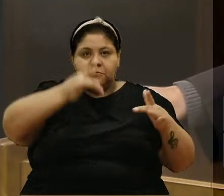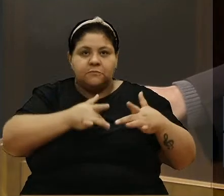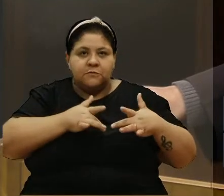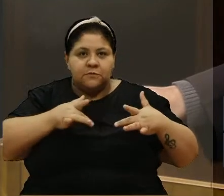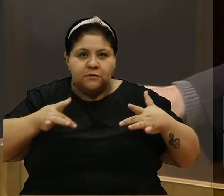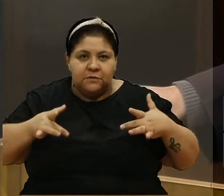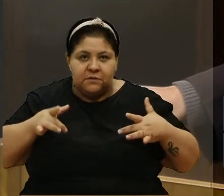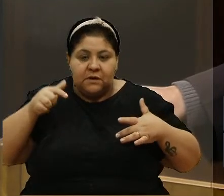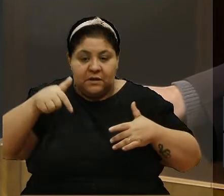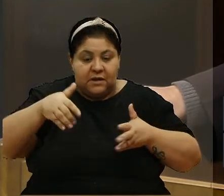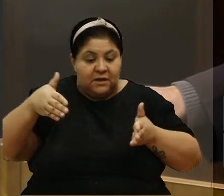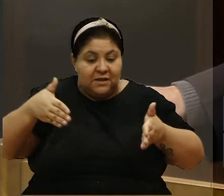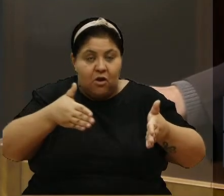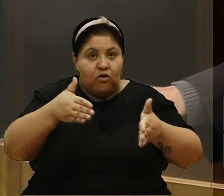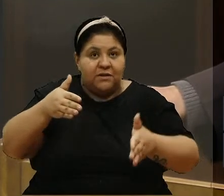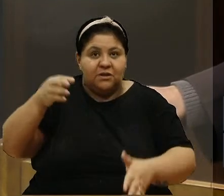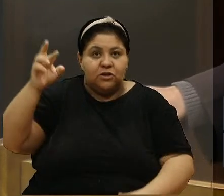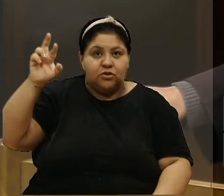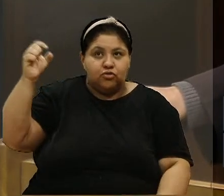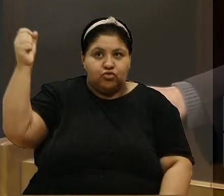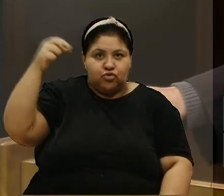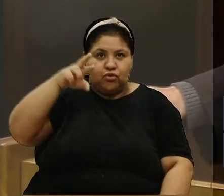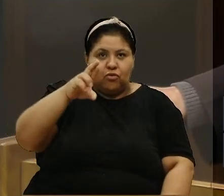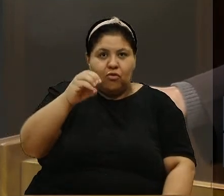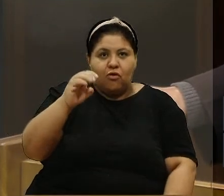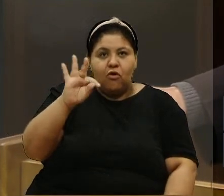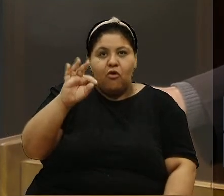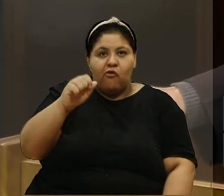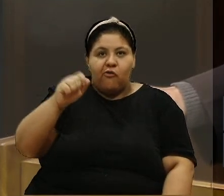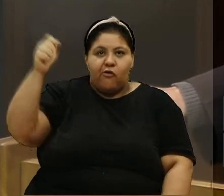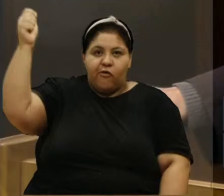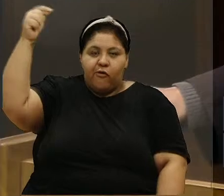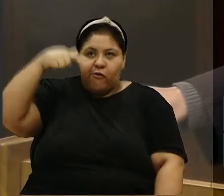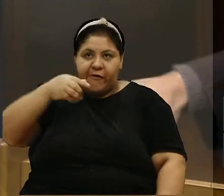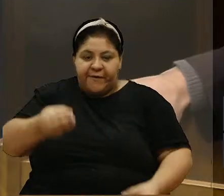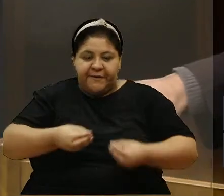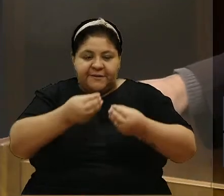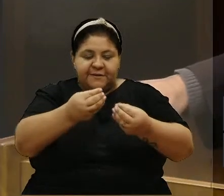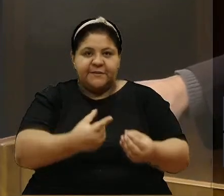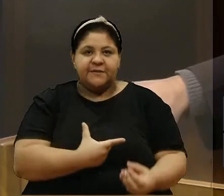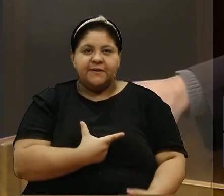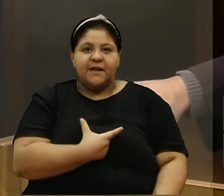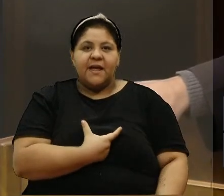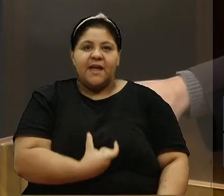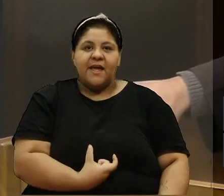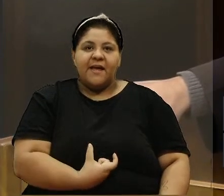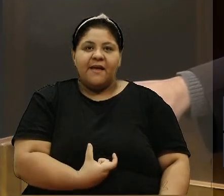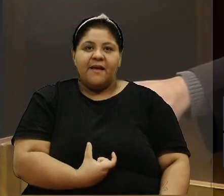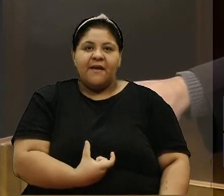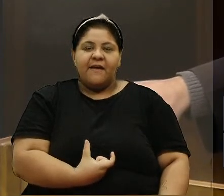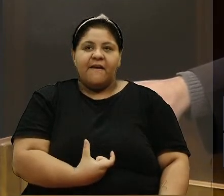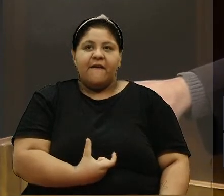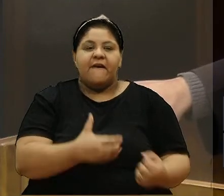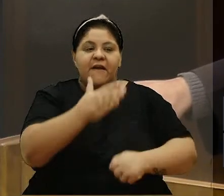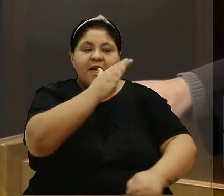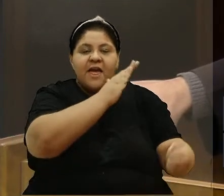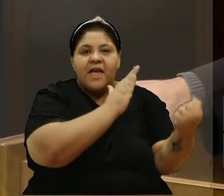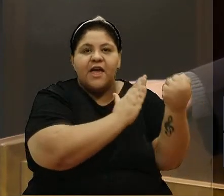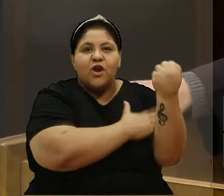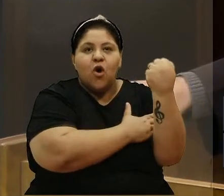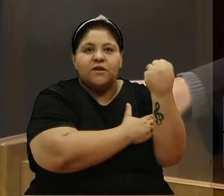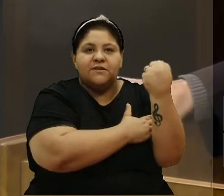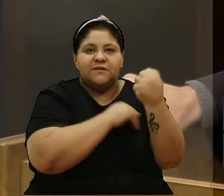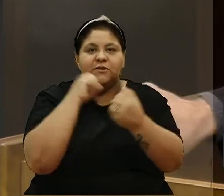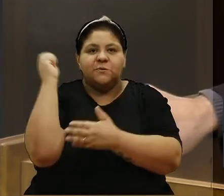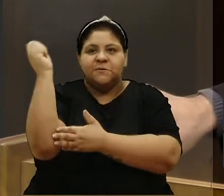Sol, aqui de Caxias do Sul, recebeu a medalha Heróis do Rio Grande. Algo memorável,